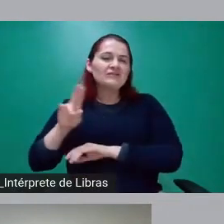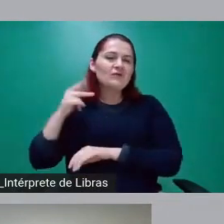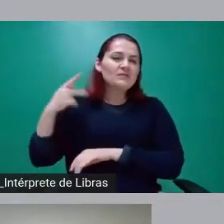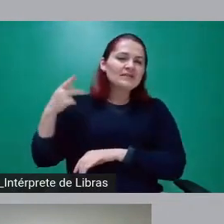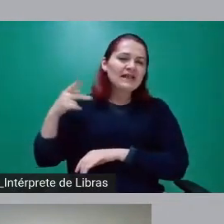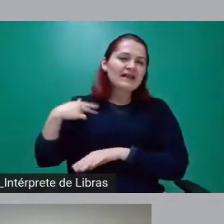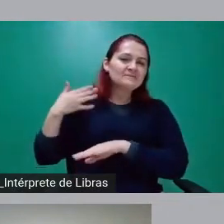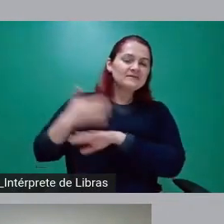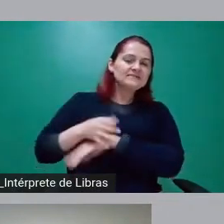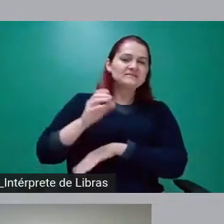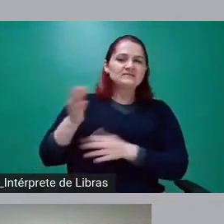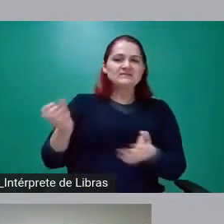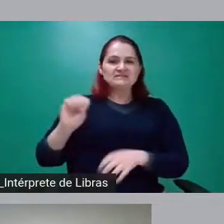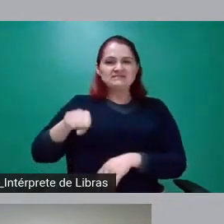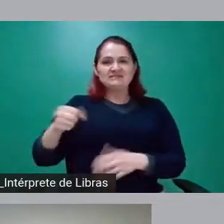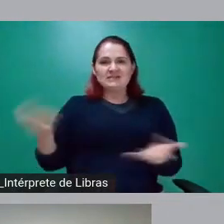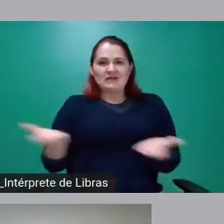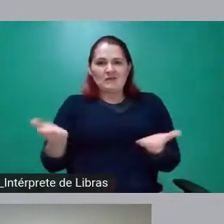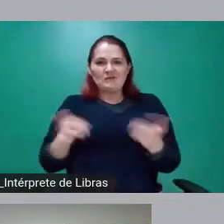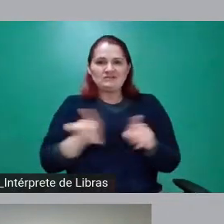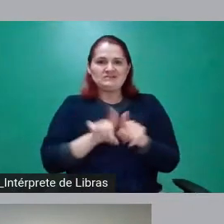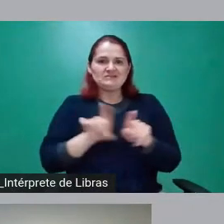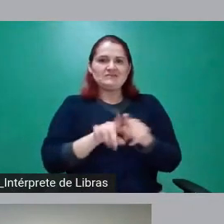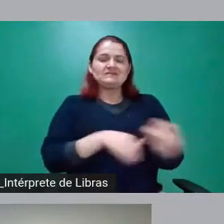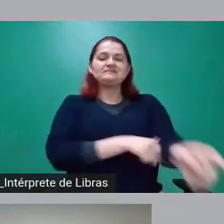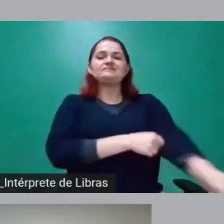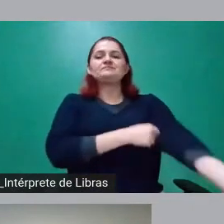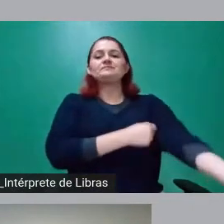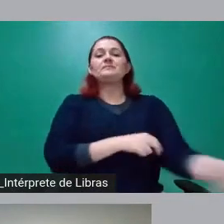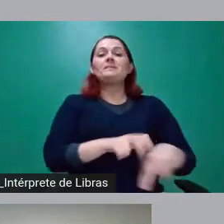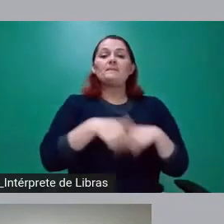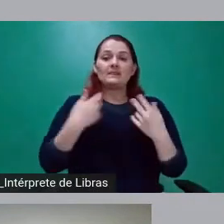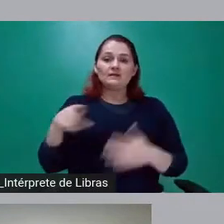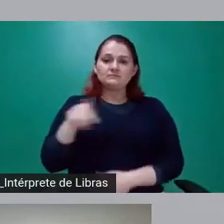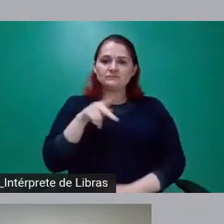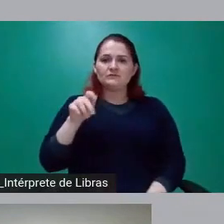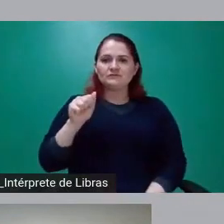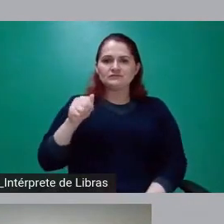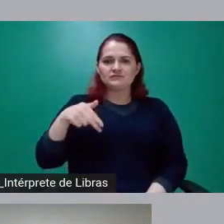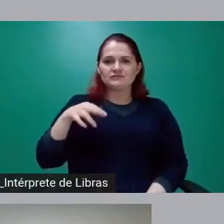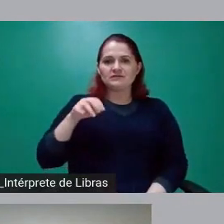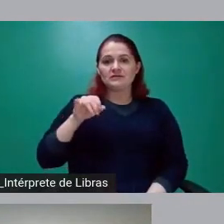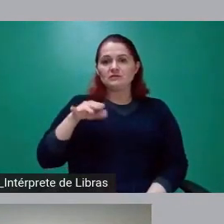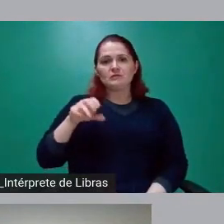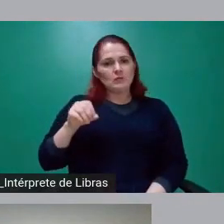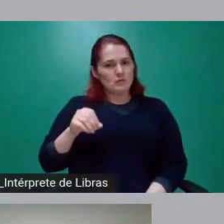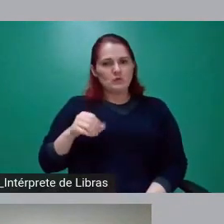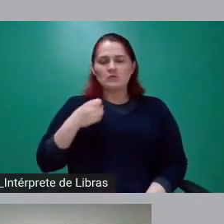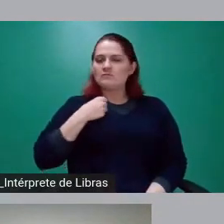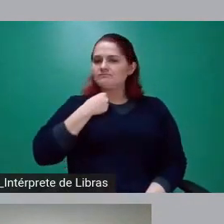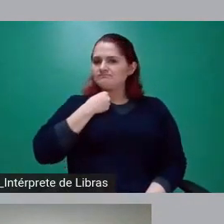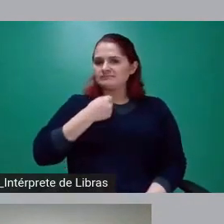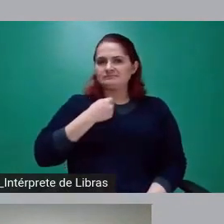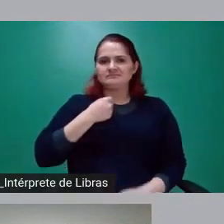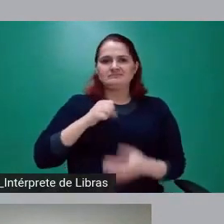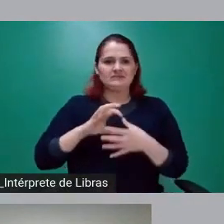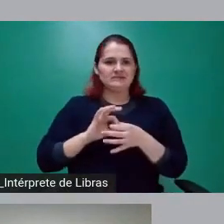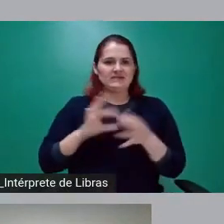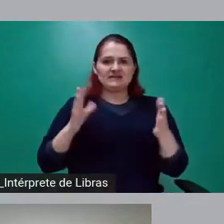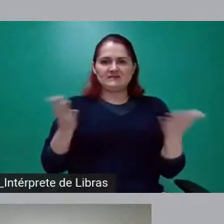estar aí também essa noite. Então, querido professor Antônio Gomes, pode abrir seu microfone